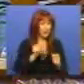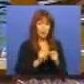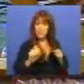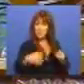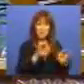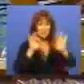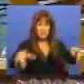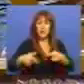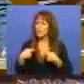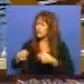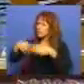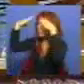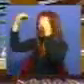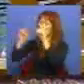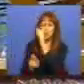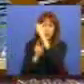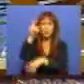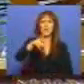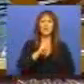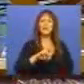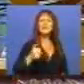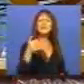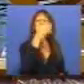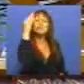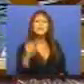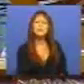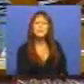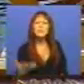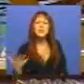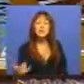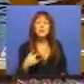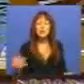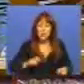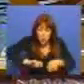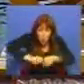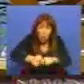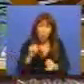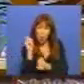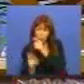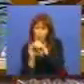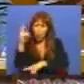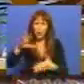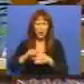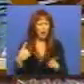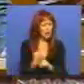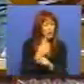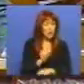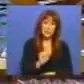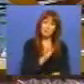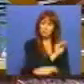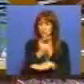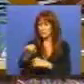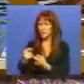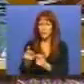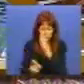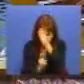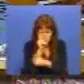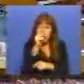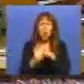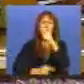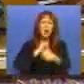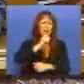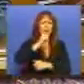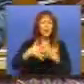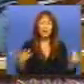e as despesas com educação subiram 35%. A pressão inflacionista sobre os bens alimentares não para de aumentar.